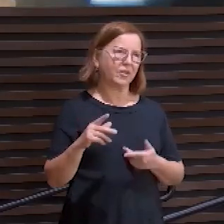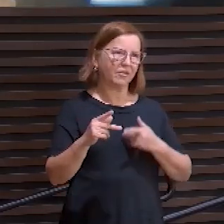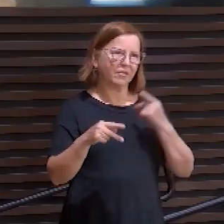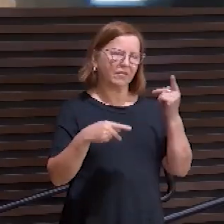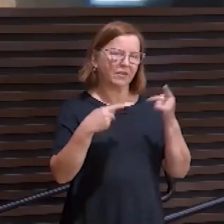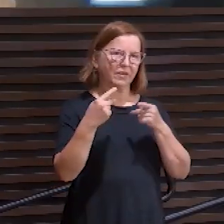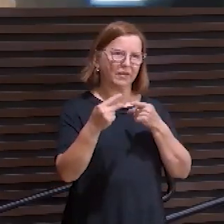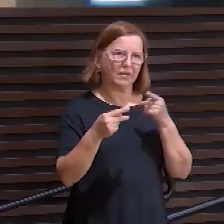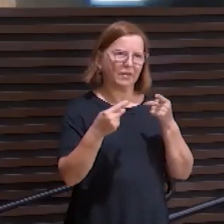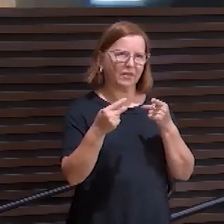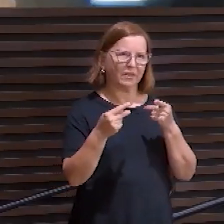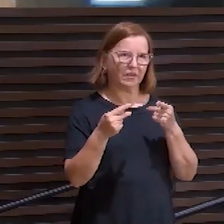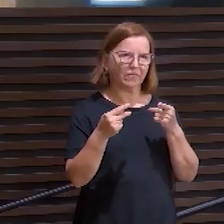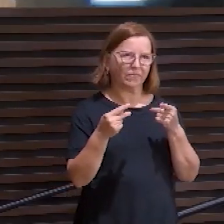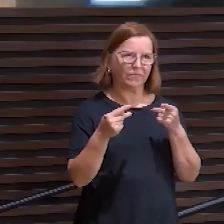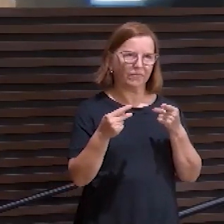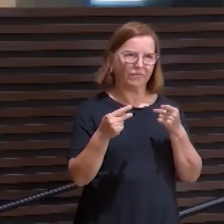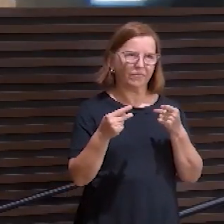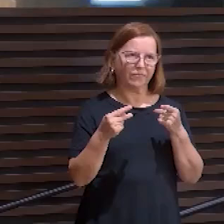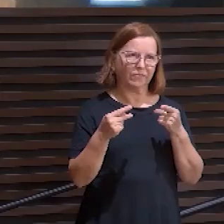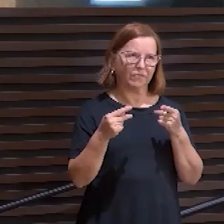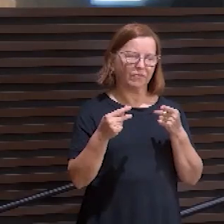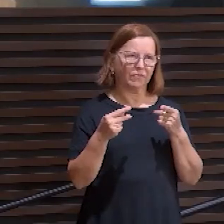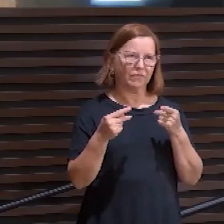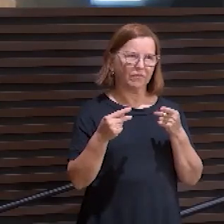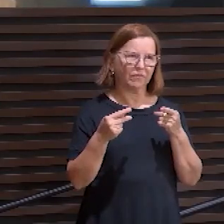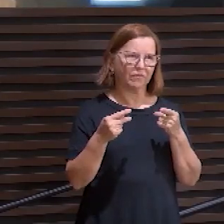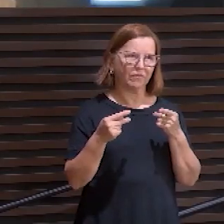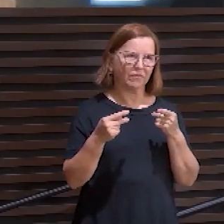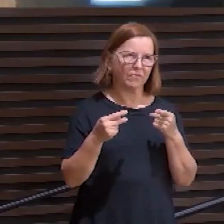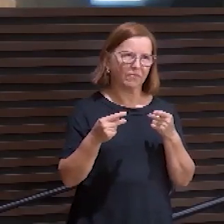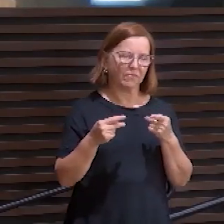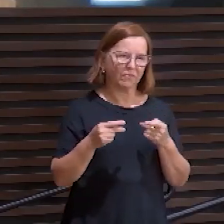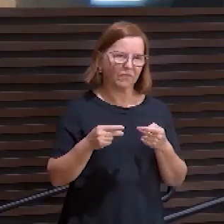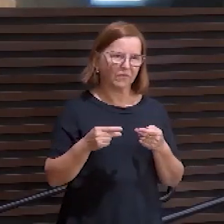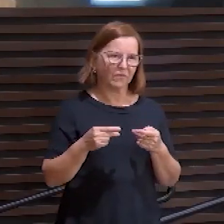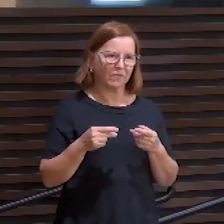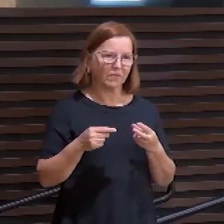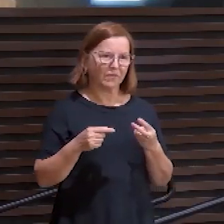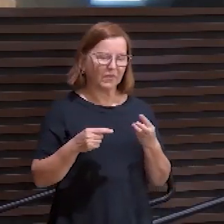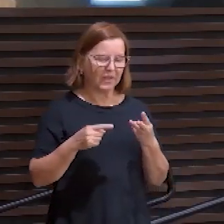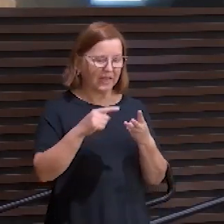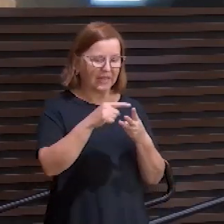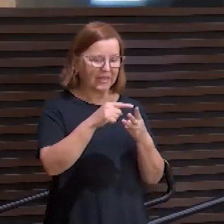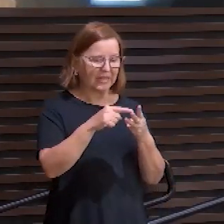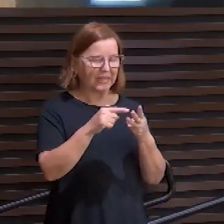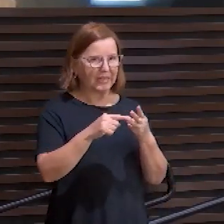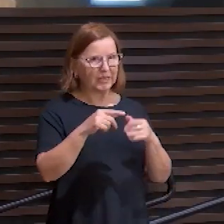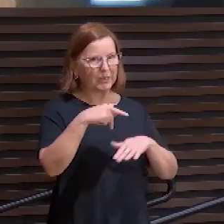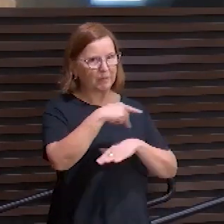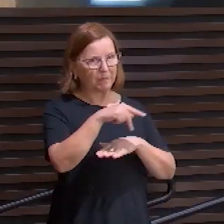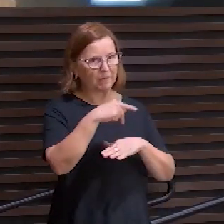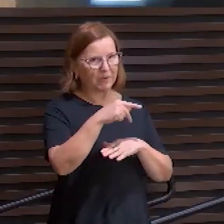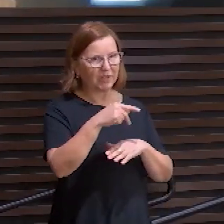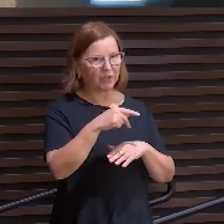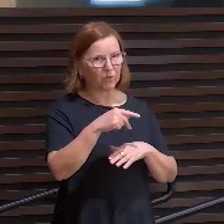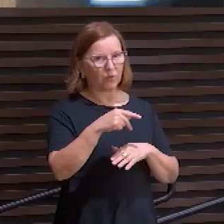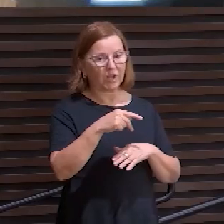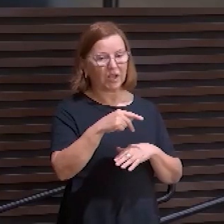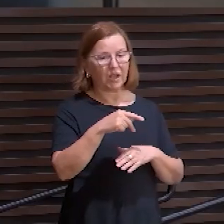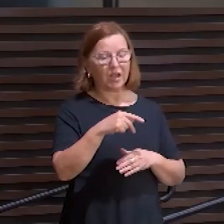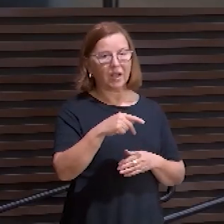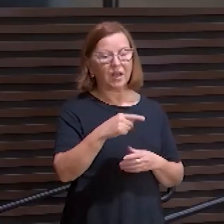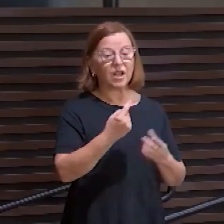abordando qual das Páscoas nós estamos comemorando.